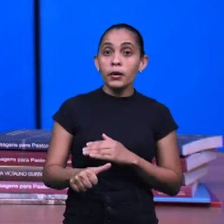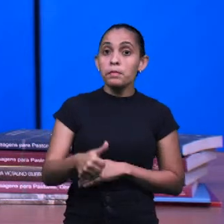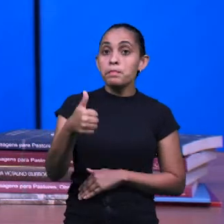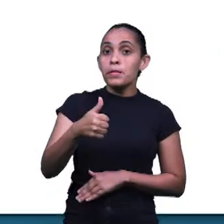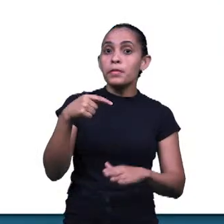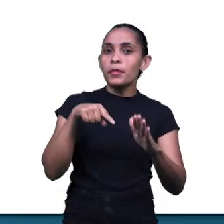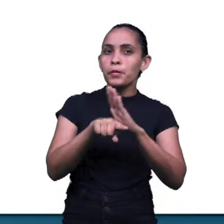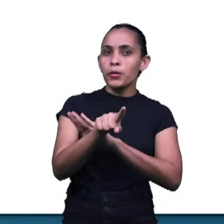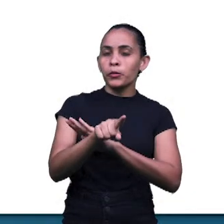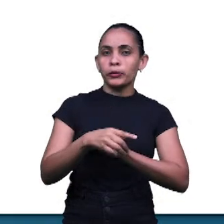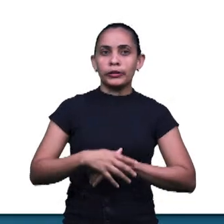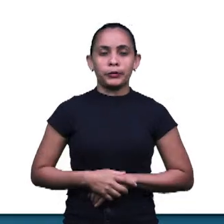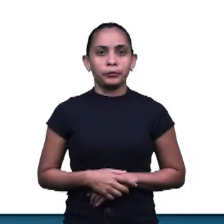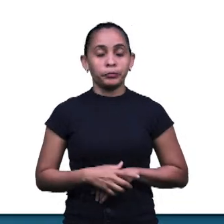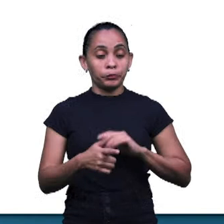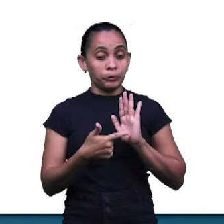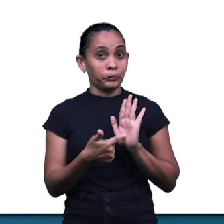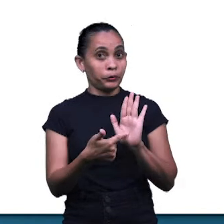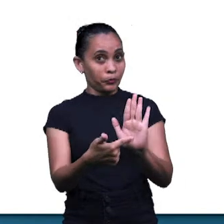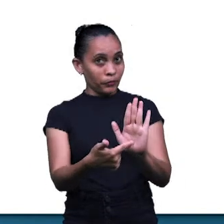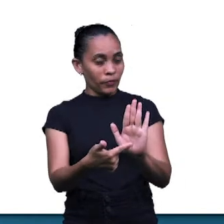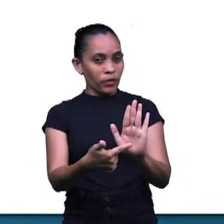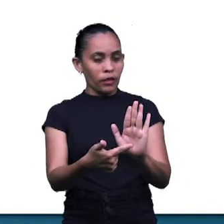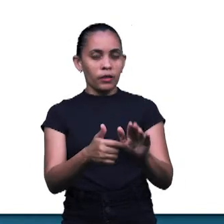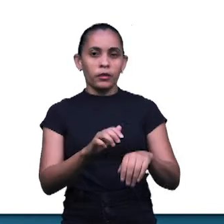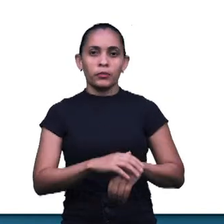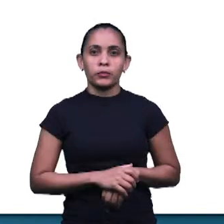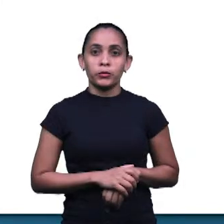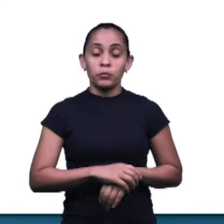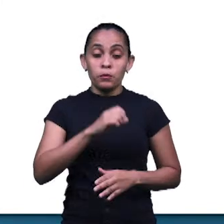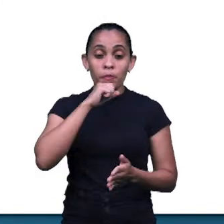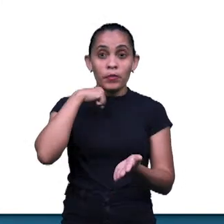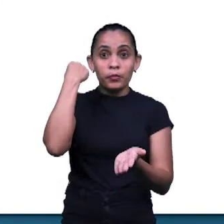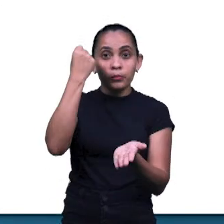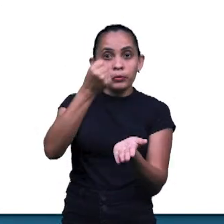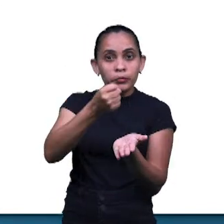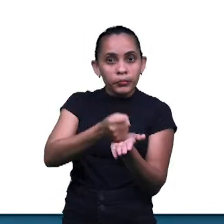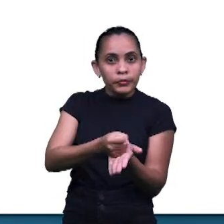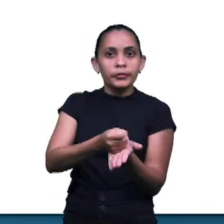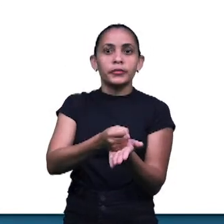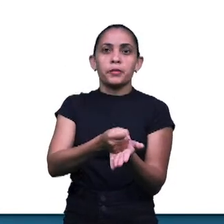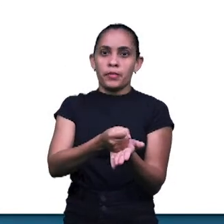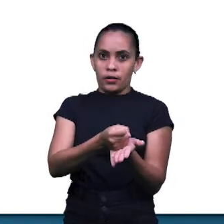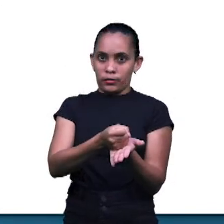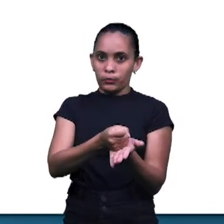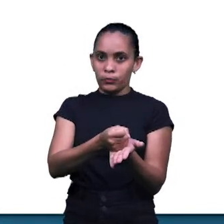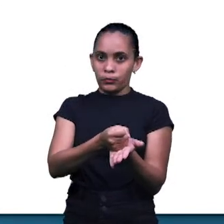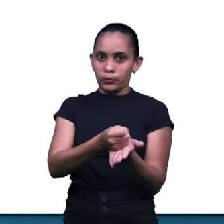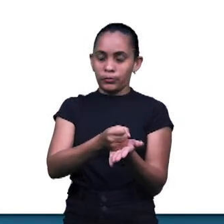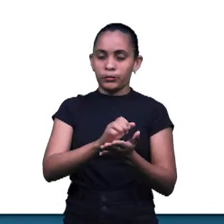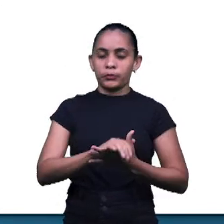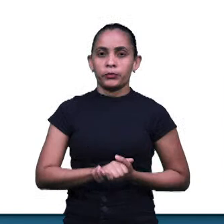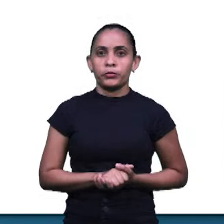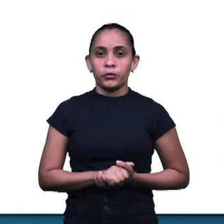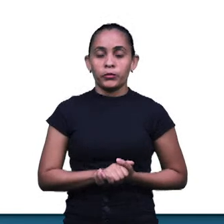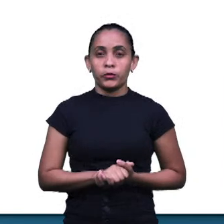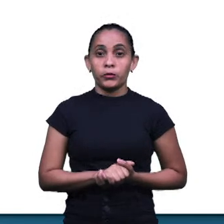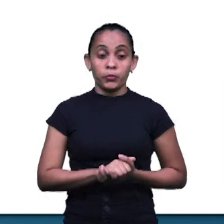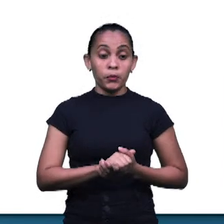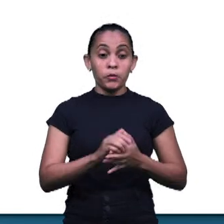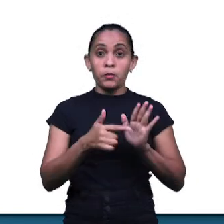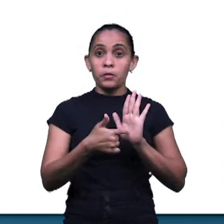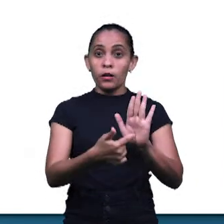seguinte: cite alguns momentos no Velho Testamento nos quais as